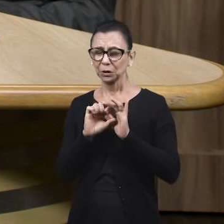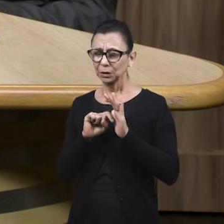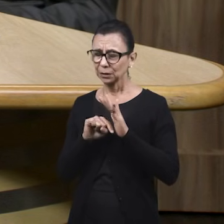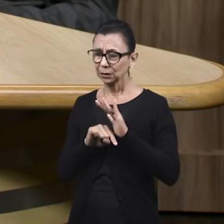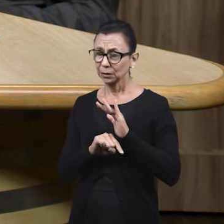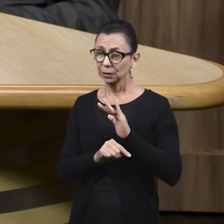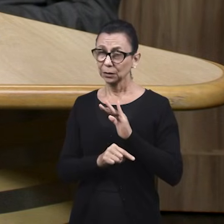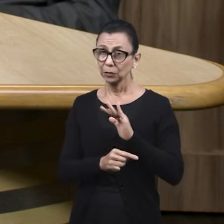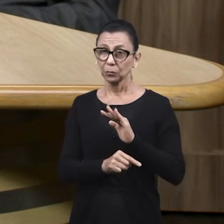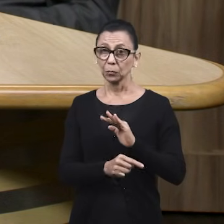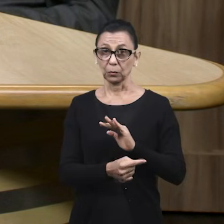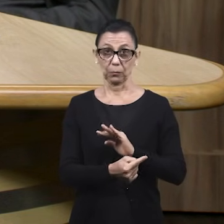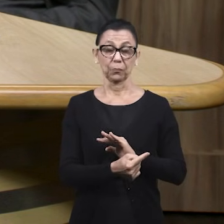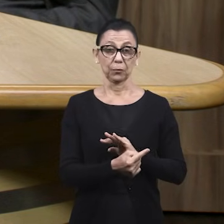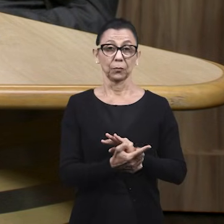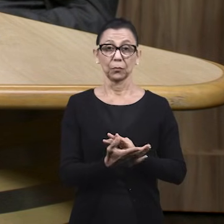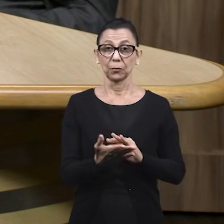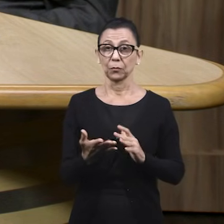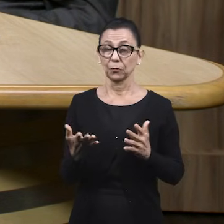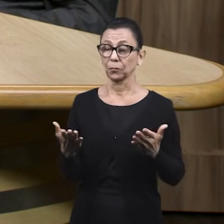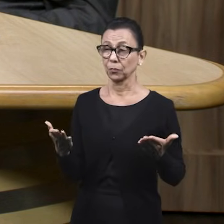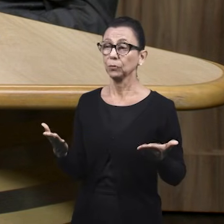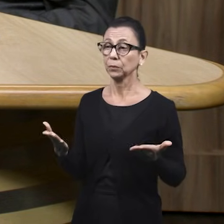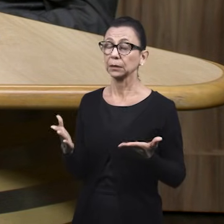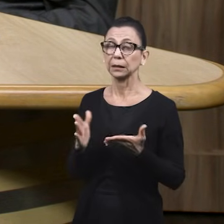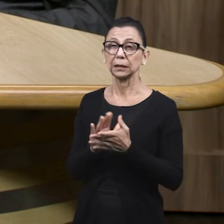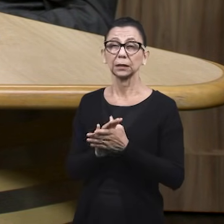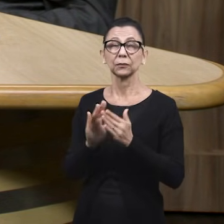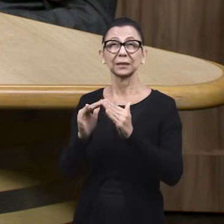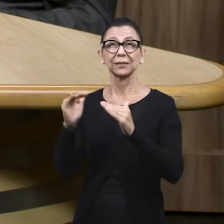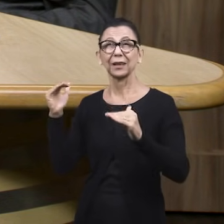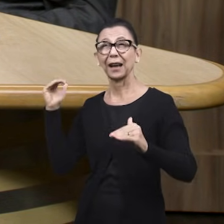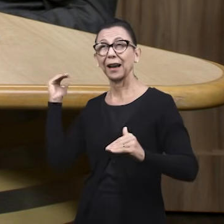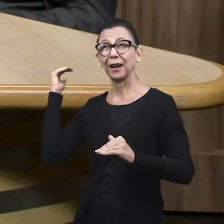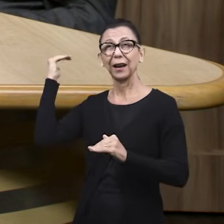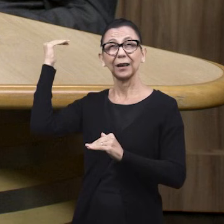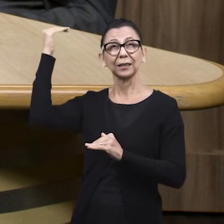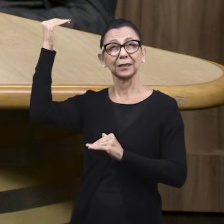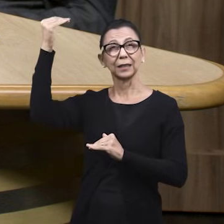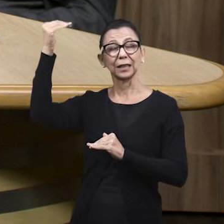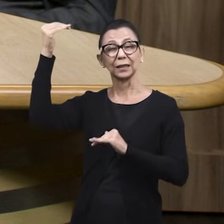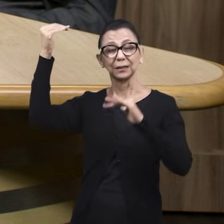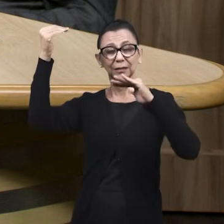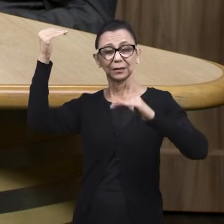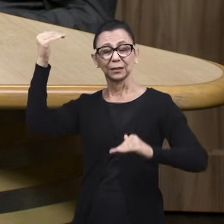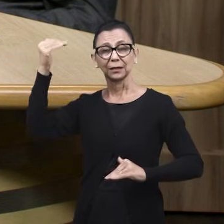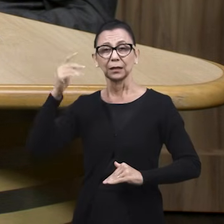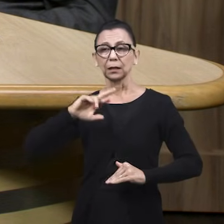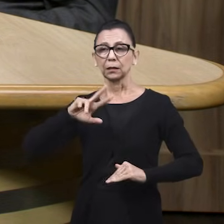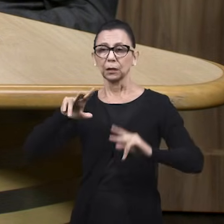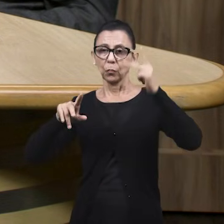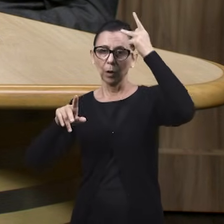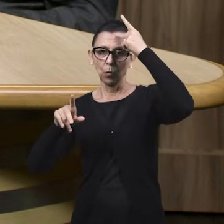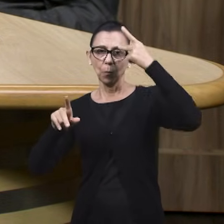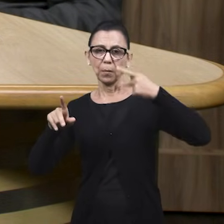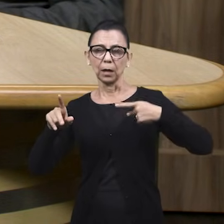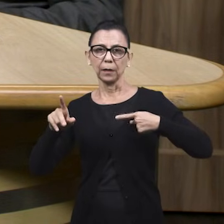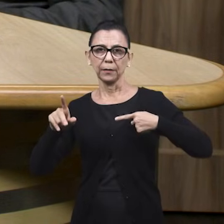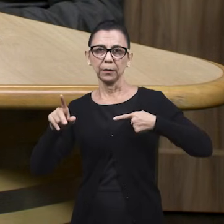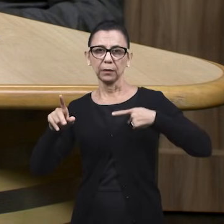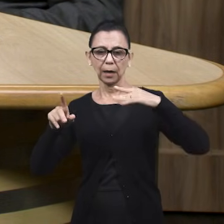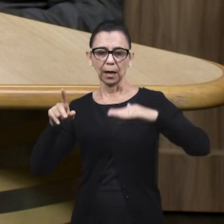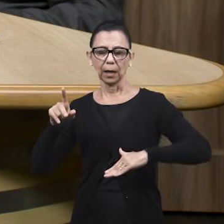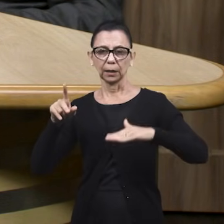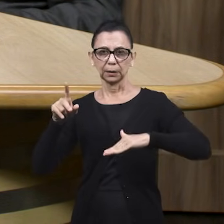Deus, e aí há uma experiência, a transcendência propriamente dita, porque aí você sai